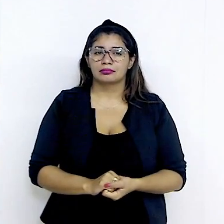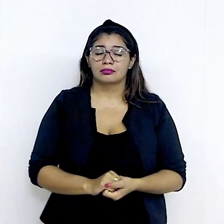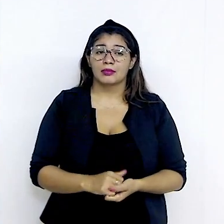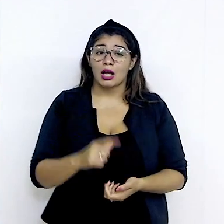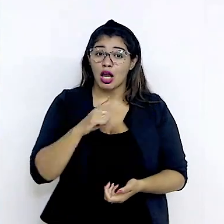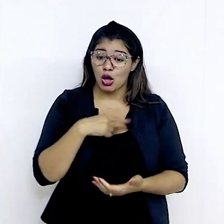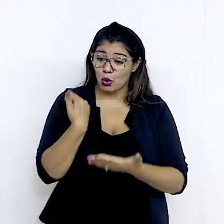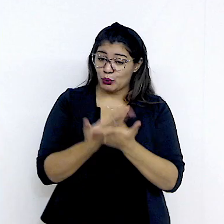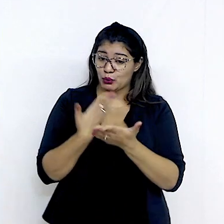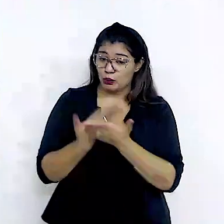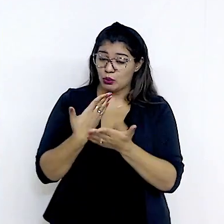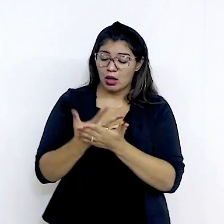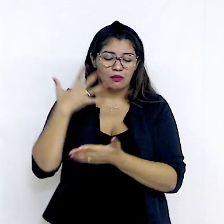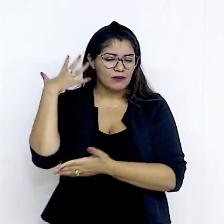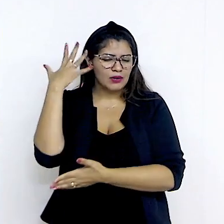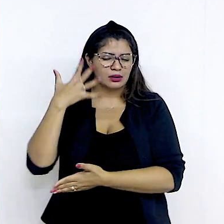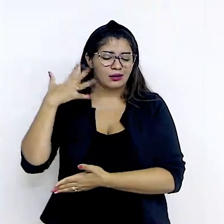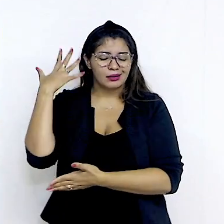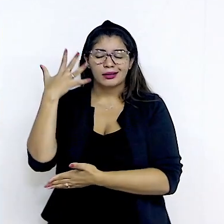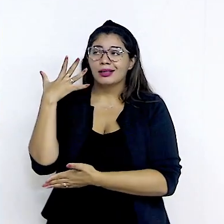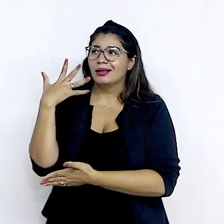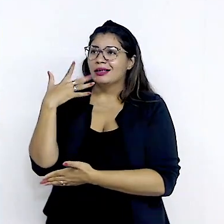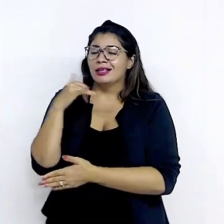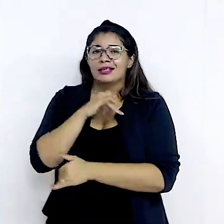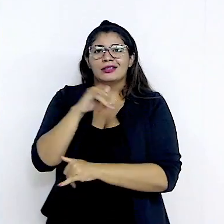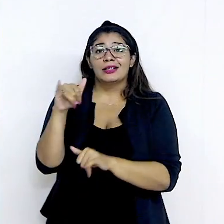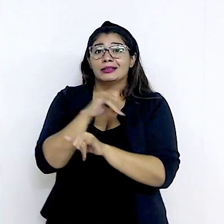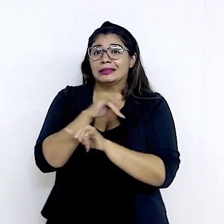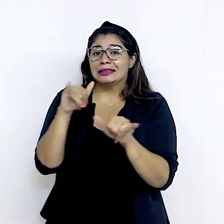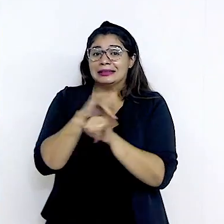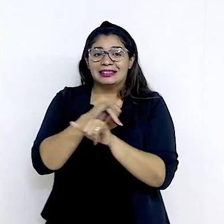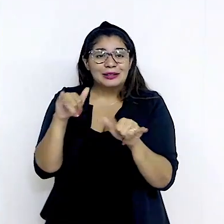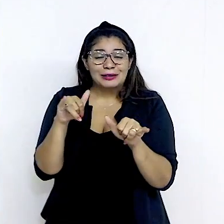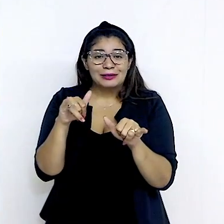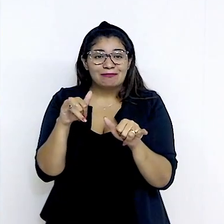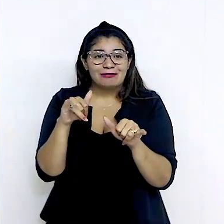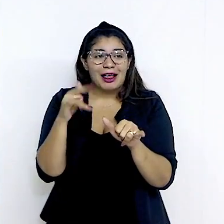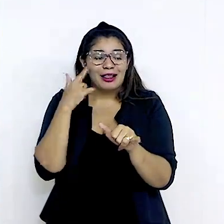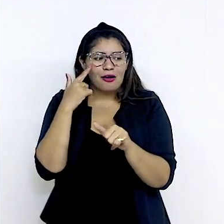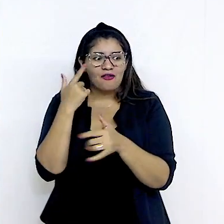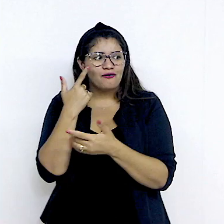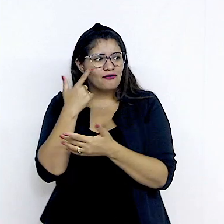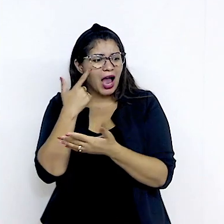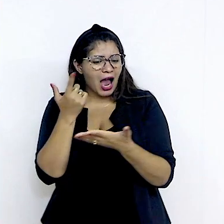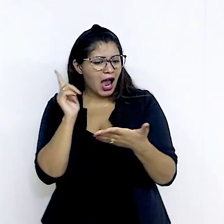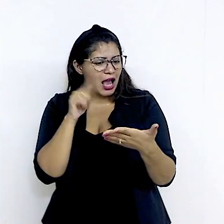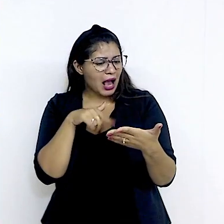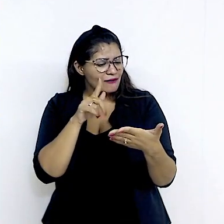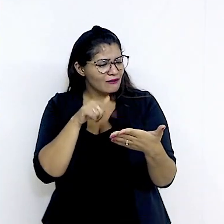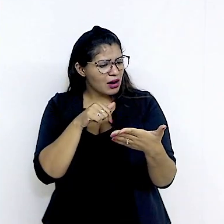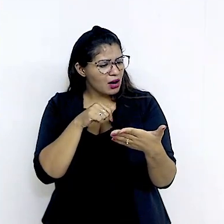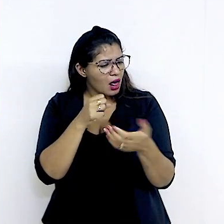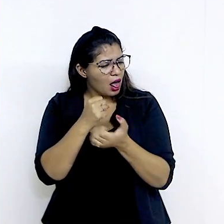Eu, estudando para essa palestra, devo confessar aos senhores que, estudando para essa palestra, me dei conta que neste